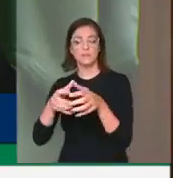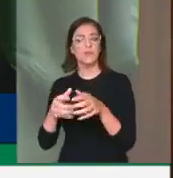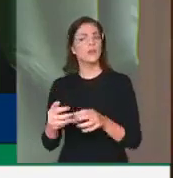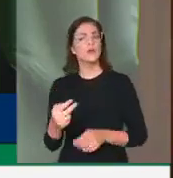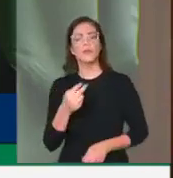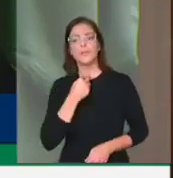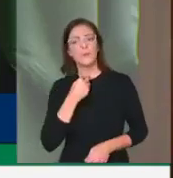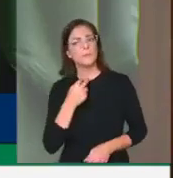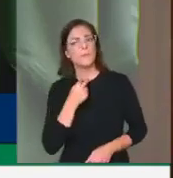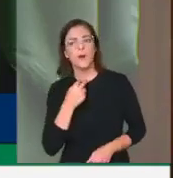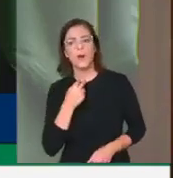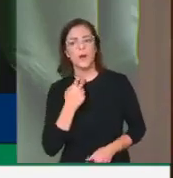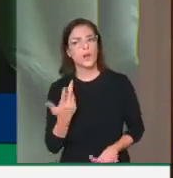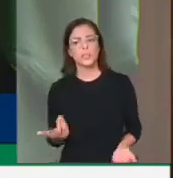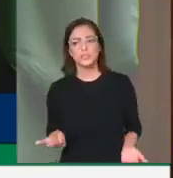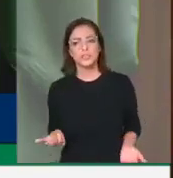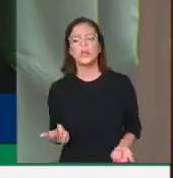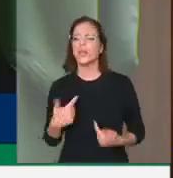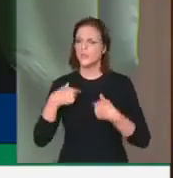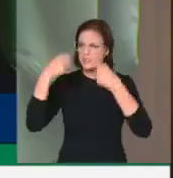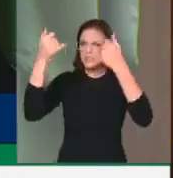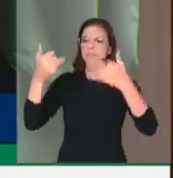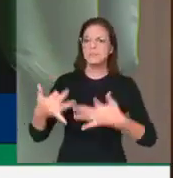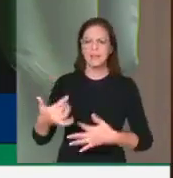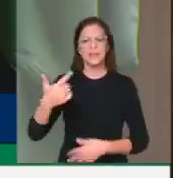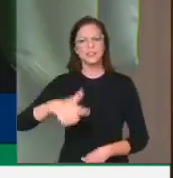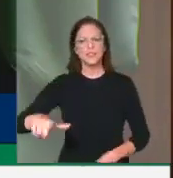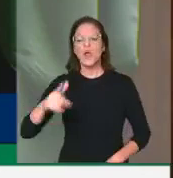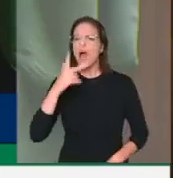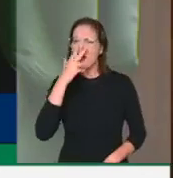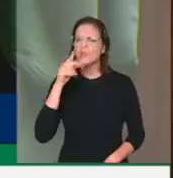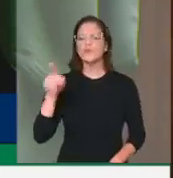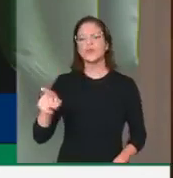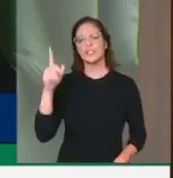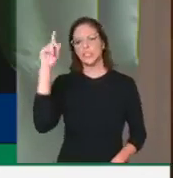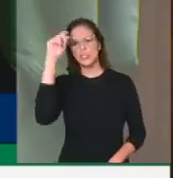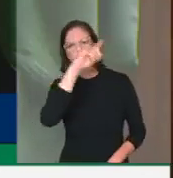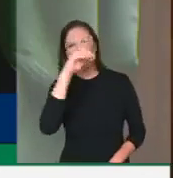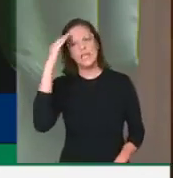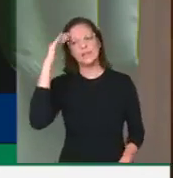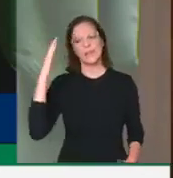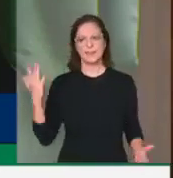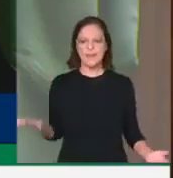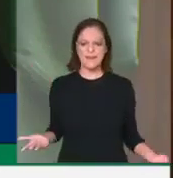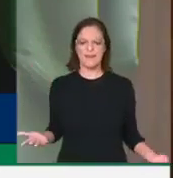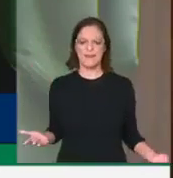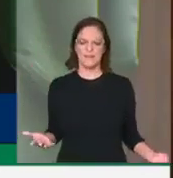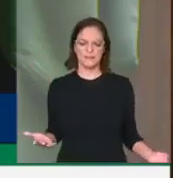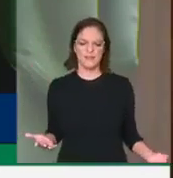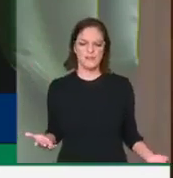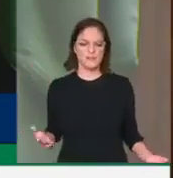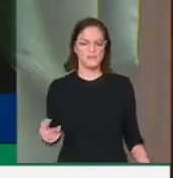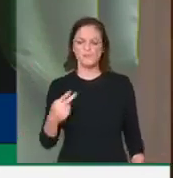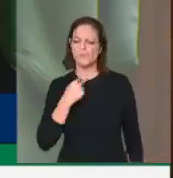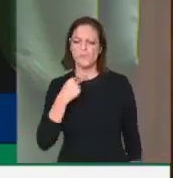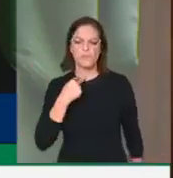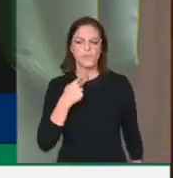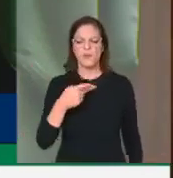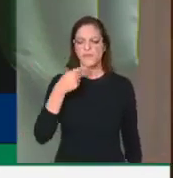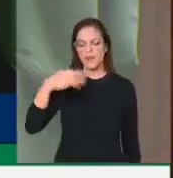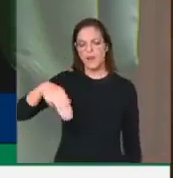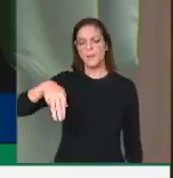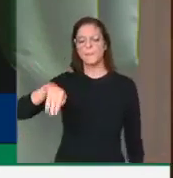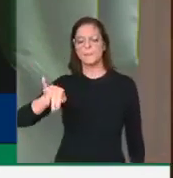pegar, ministro Sérgio Moro, vou lhe explicar mais uma vez, porque parece que só tem dificuldade de entender as coisas. Você não pode pegar a milícia e dizer que ela